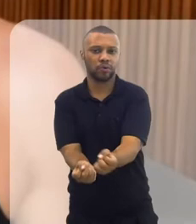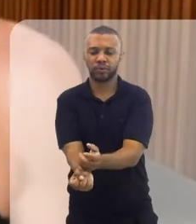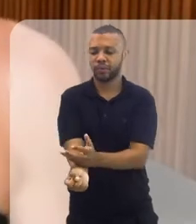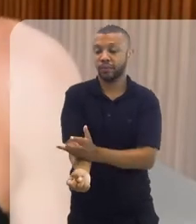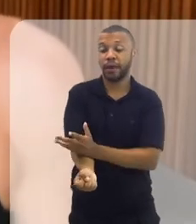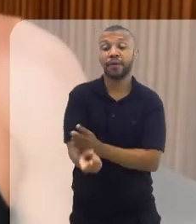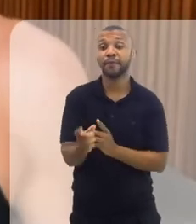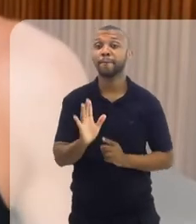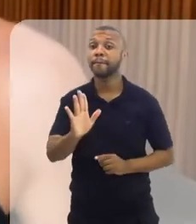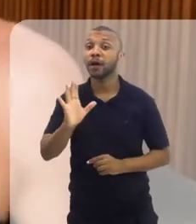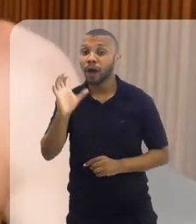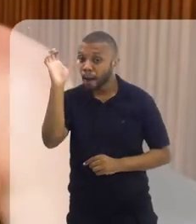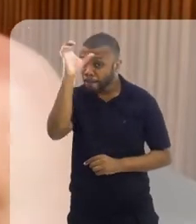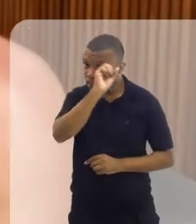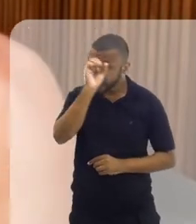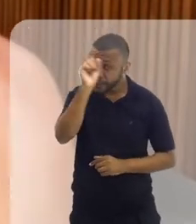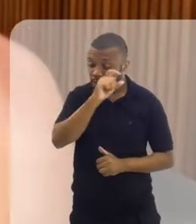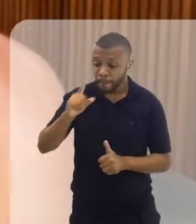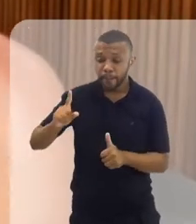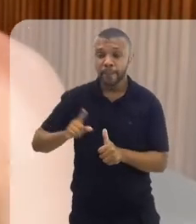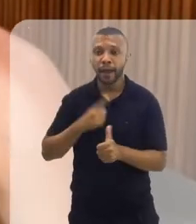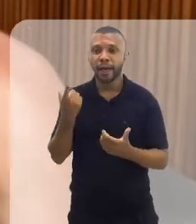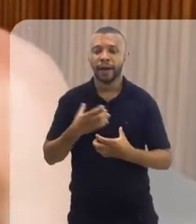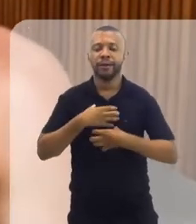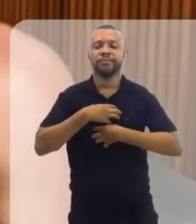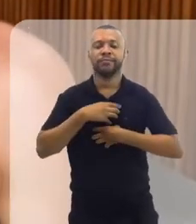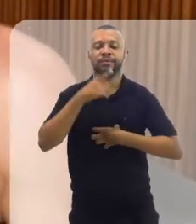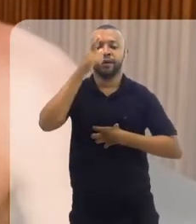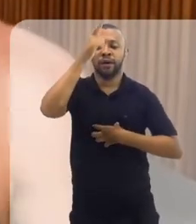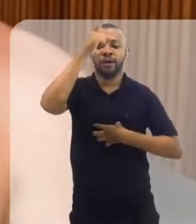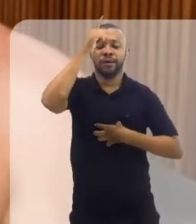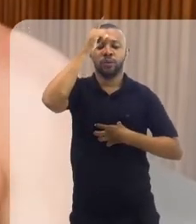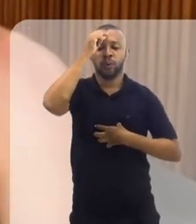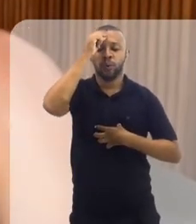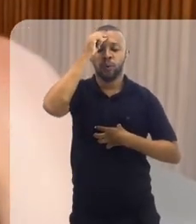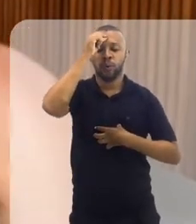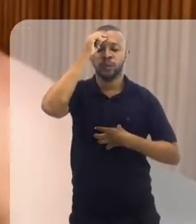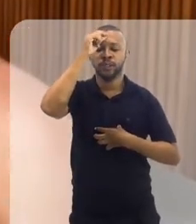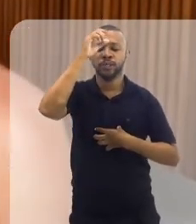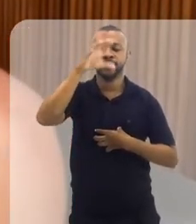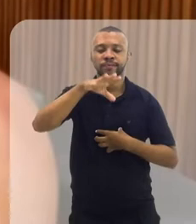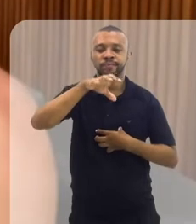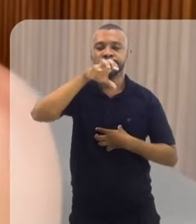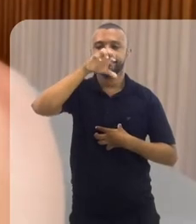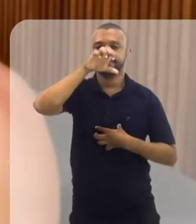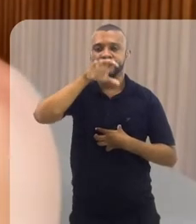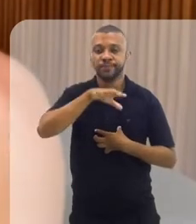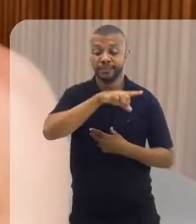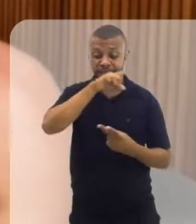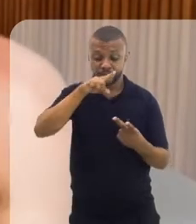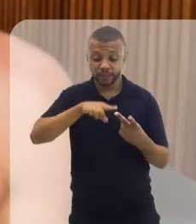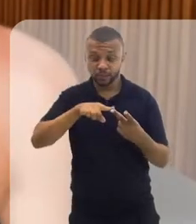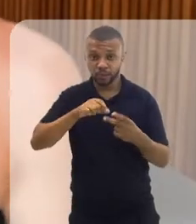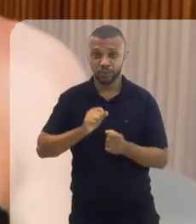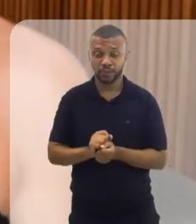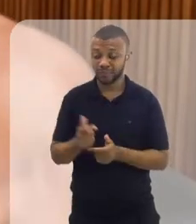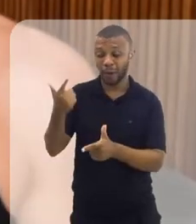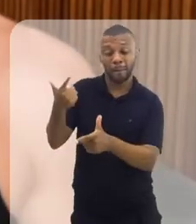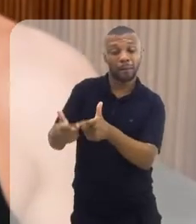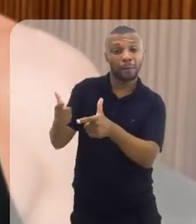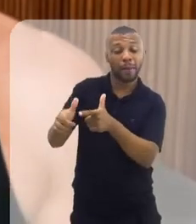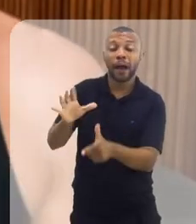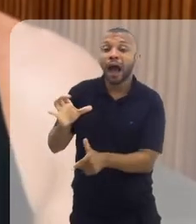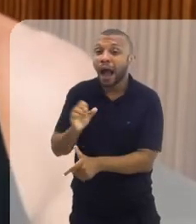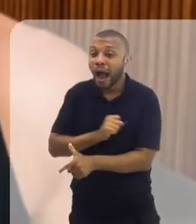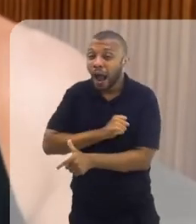aprendi, né? Aprendi que primeiro nós temos que respirar. E segundo, eu falo, ah, eu adoro o problema porque eu gosto de resolvê-los. Eu não